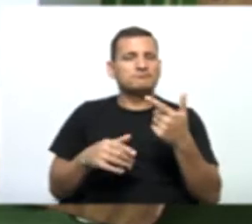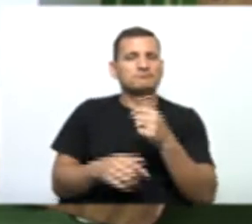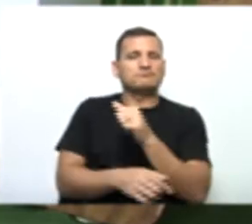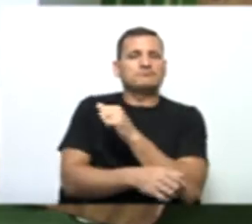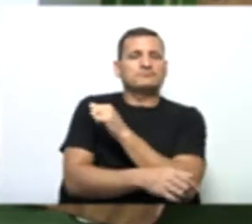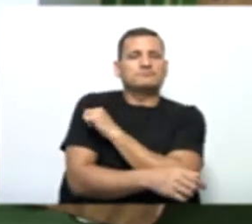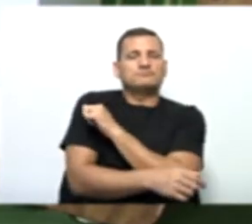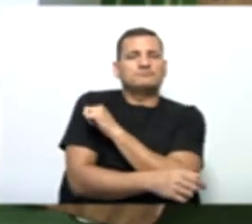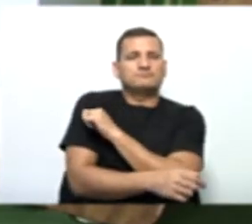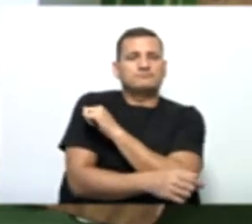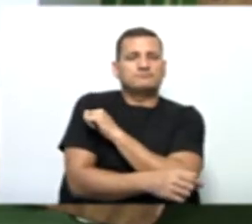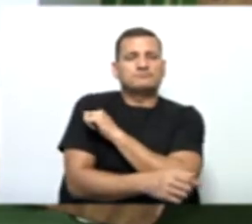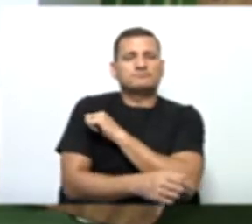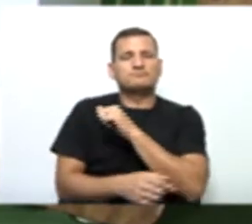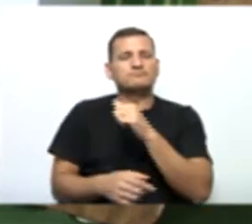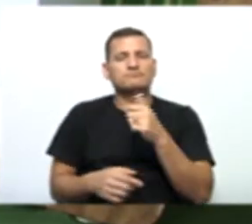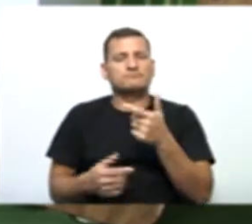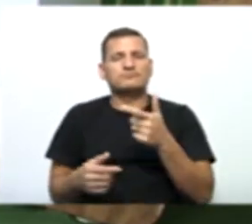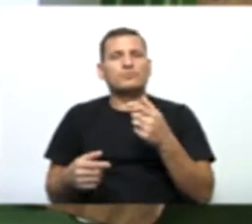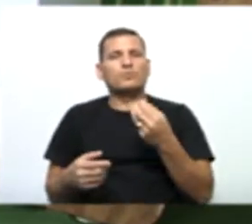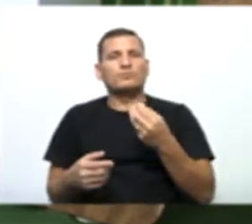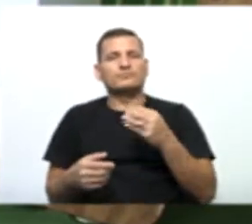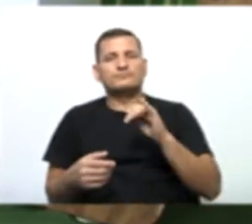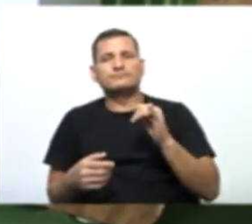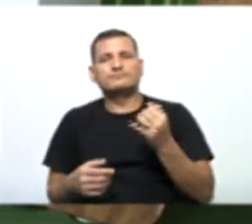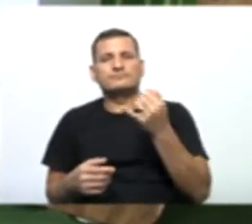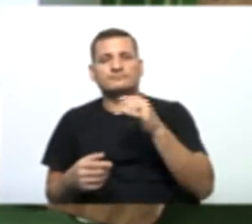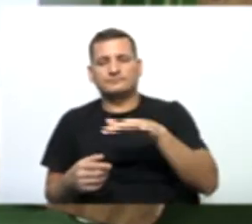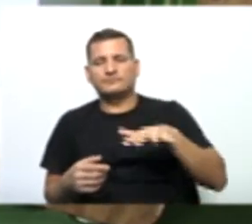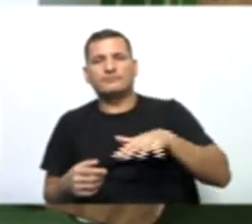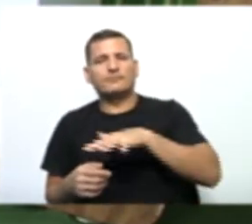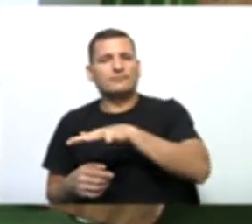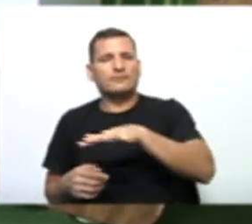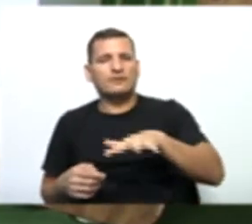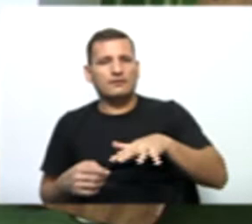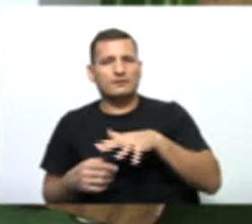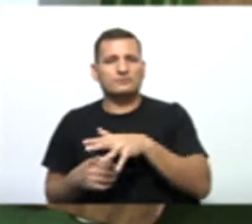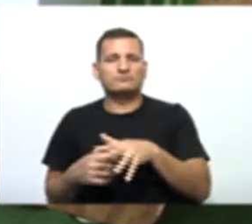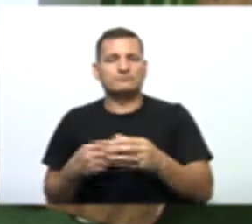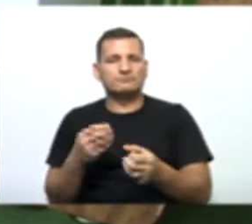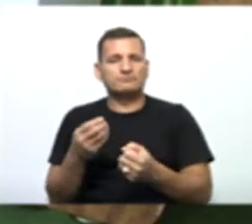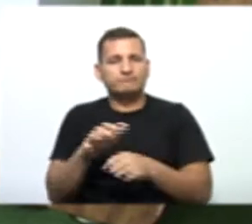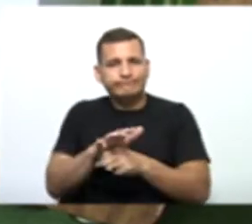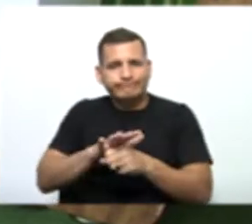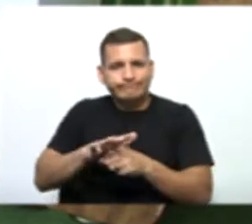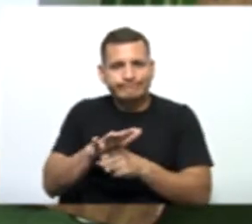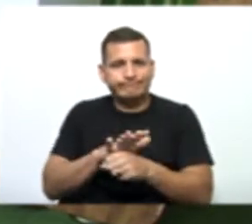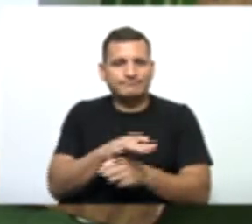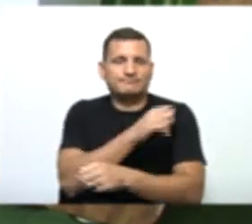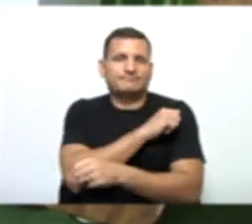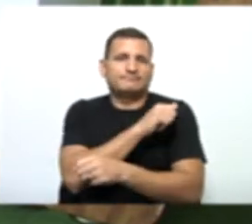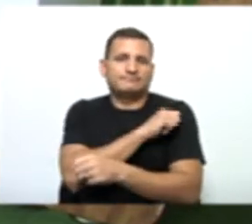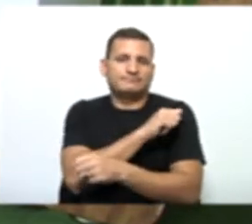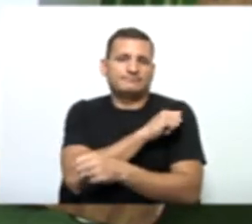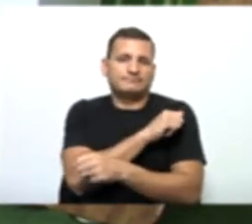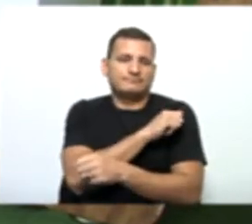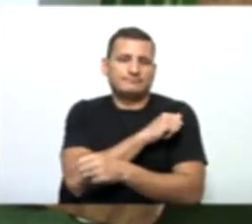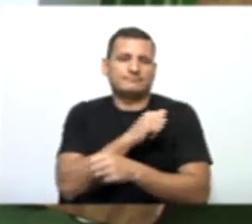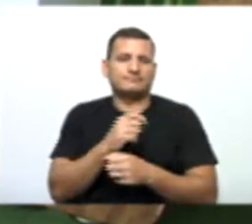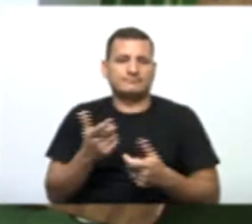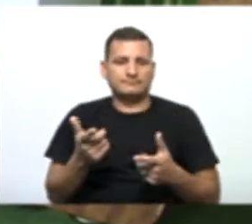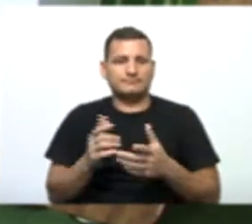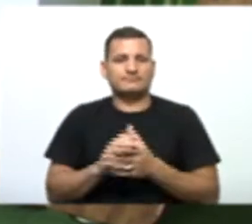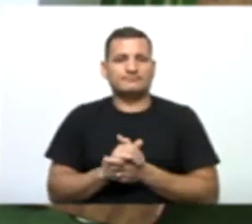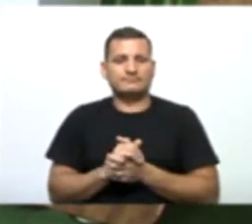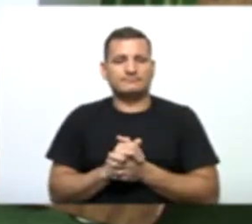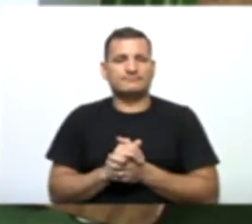vai ter espaço, né? Não vai ter espaço suficiente para comportar a quantidade de alunos que é o correto, né, na